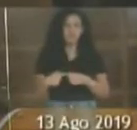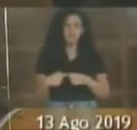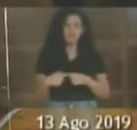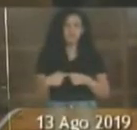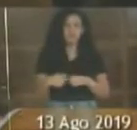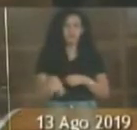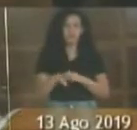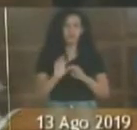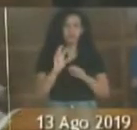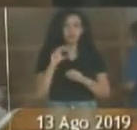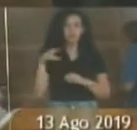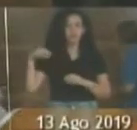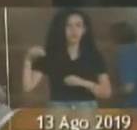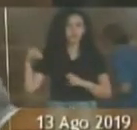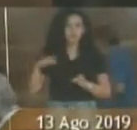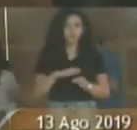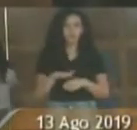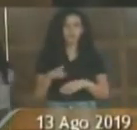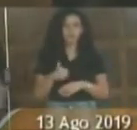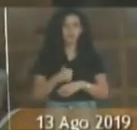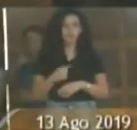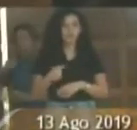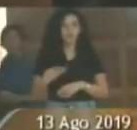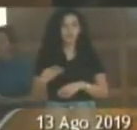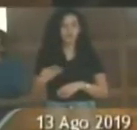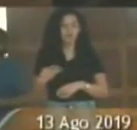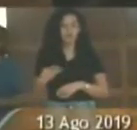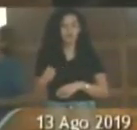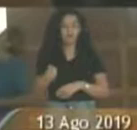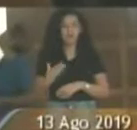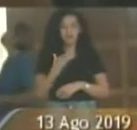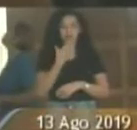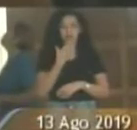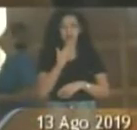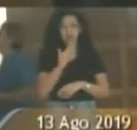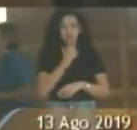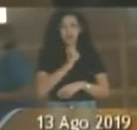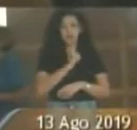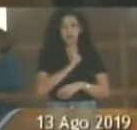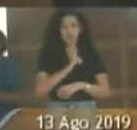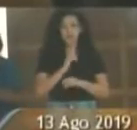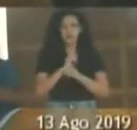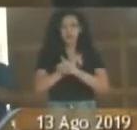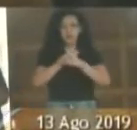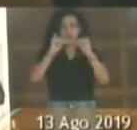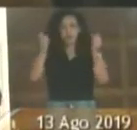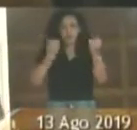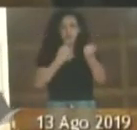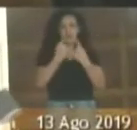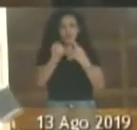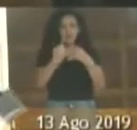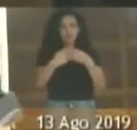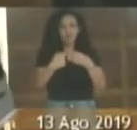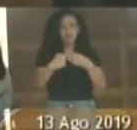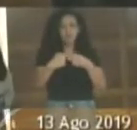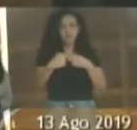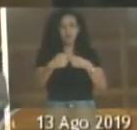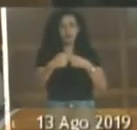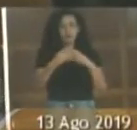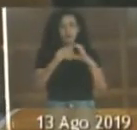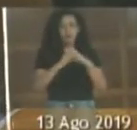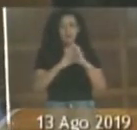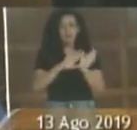Gina, bairro Monsuaba. Indicação 1746, indicando ao prefeito a colocação de sinalização de trânsito na rua Paz e Bem, em frente ao CEMEI, bairro